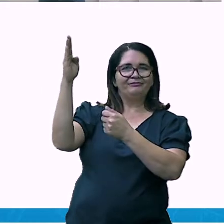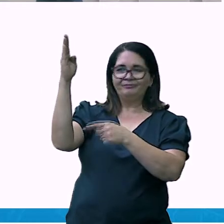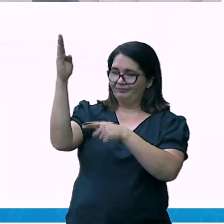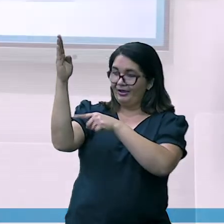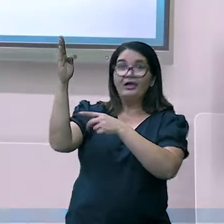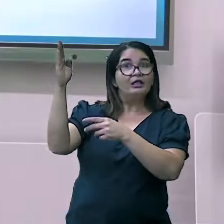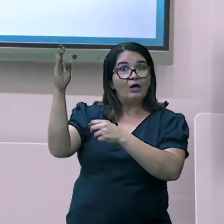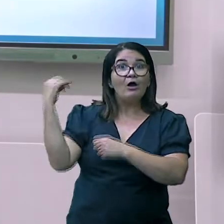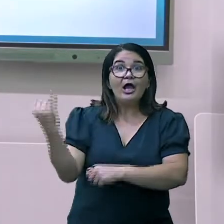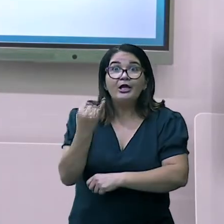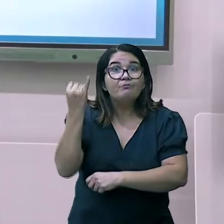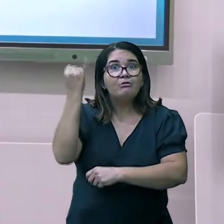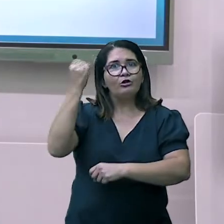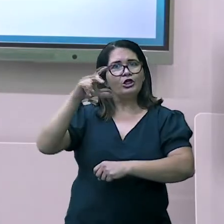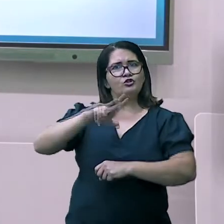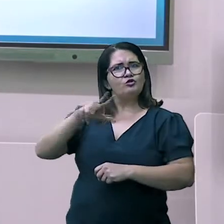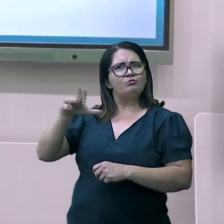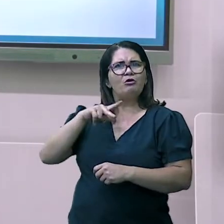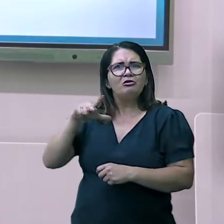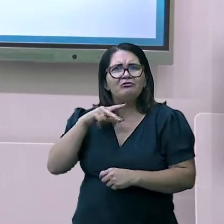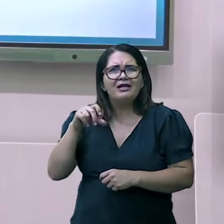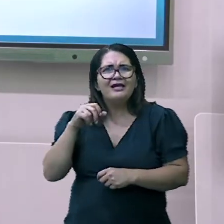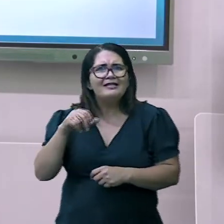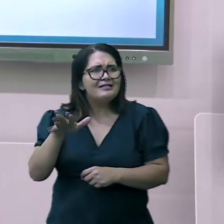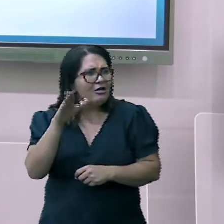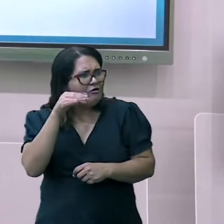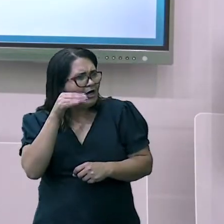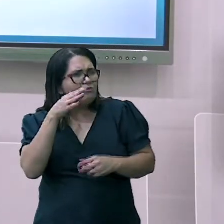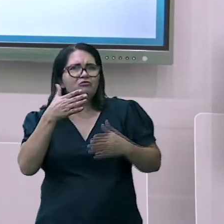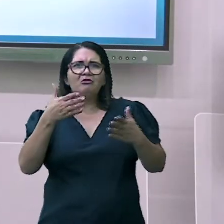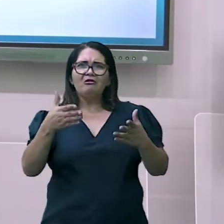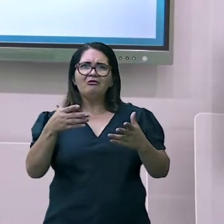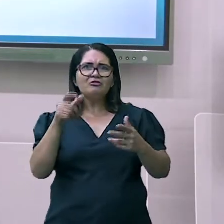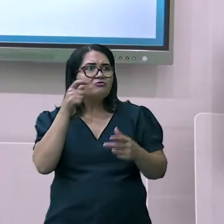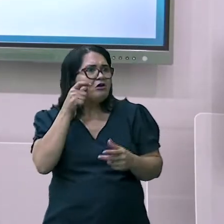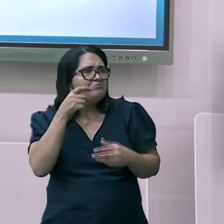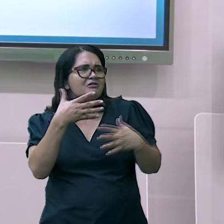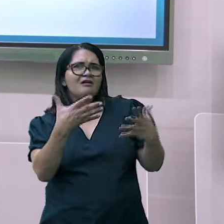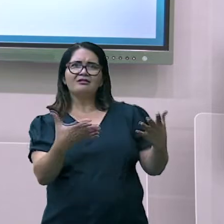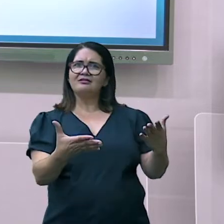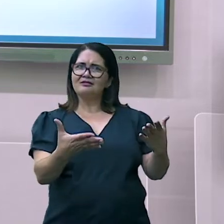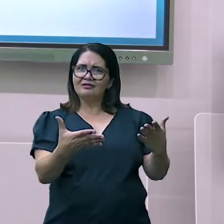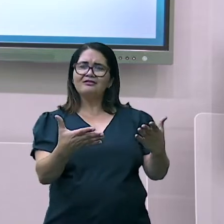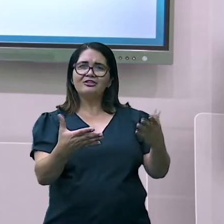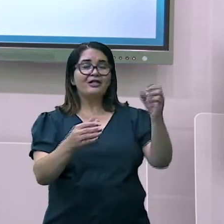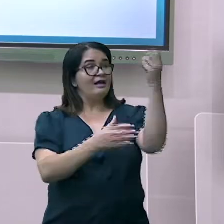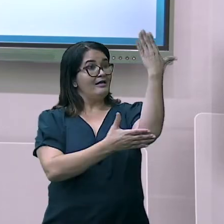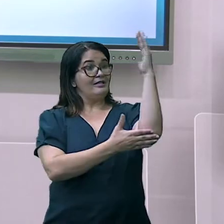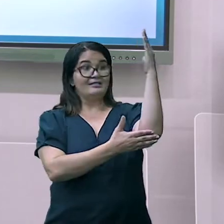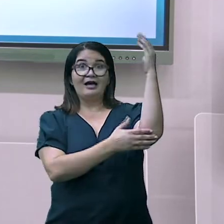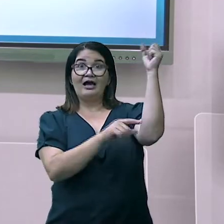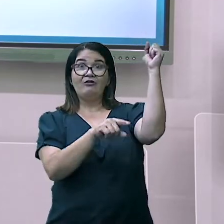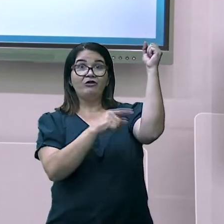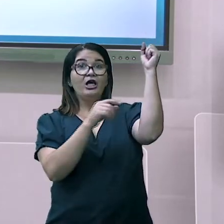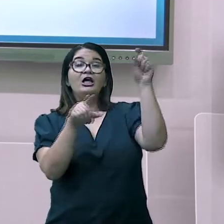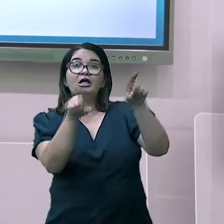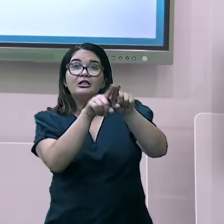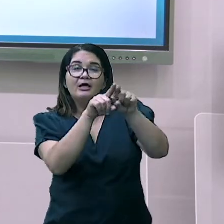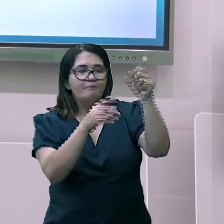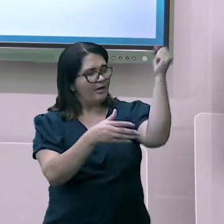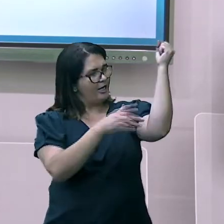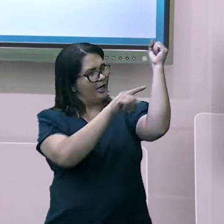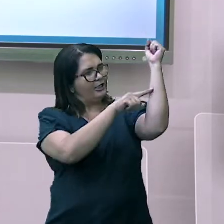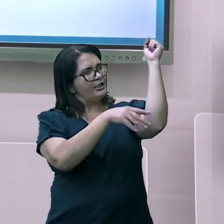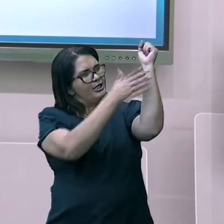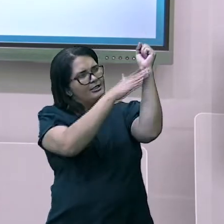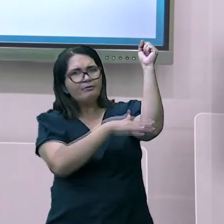avermelhada. A árvore ganhou importância para os portugueses por conta da sua madeira, que podia ser